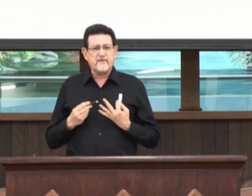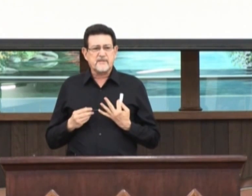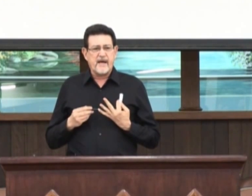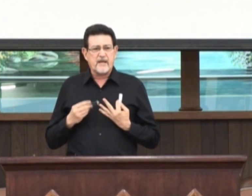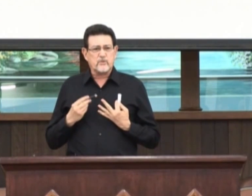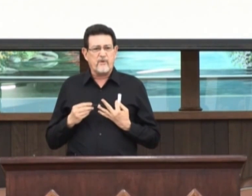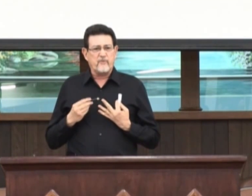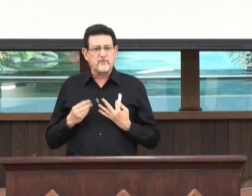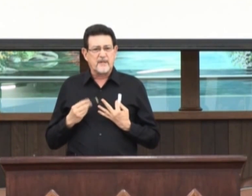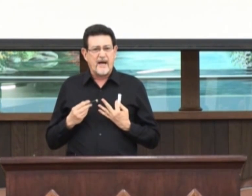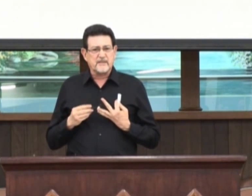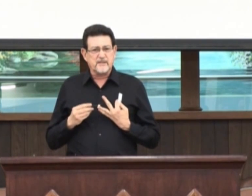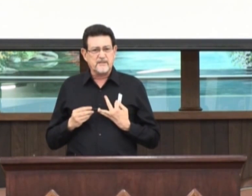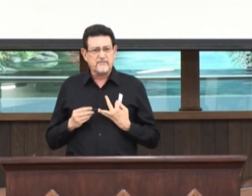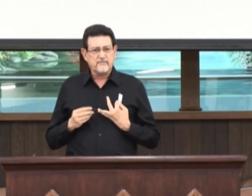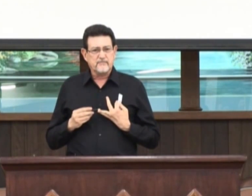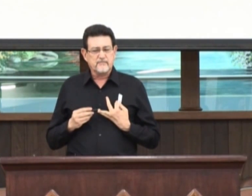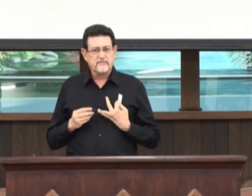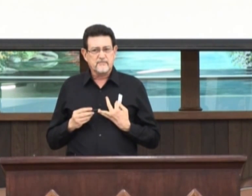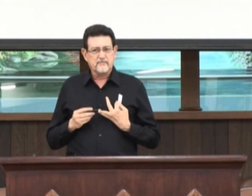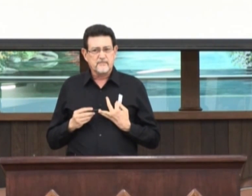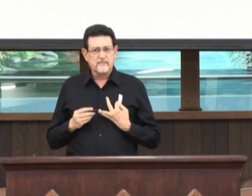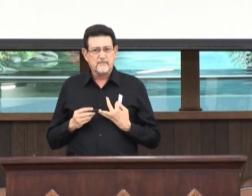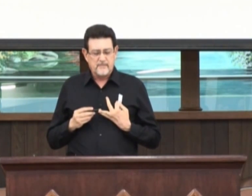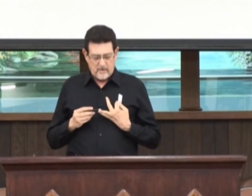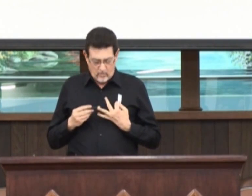Qualquer que fizer a tua vontade,